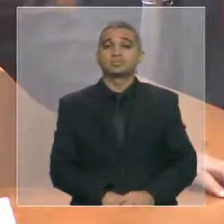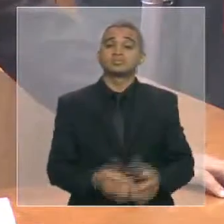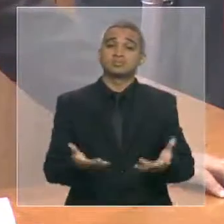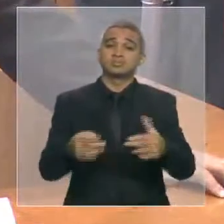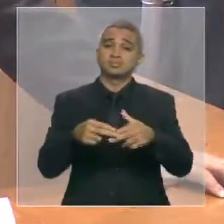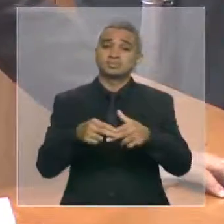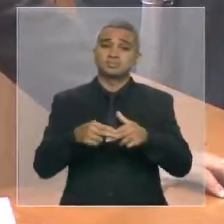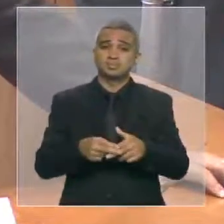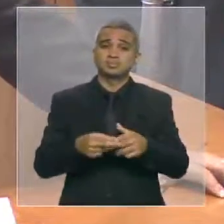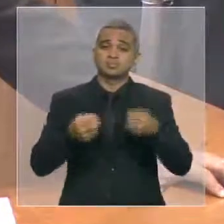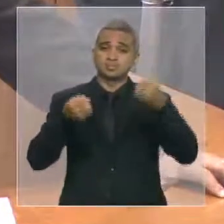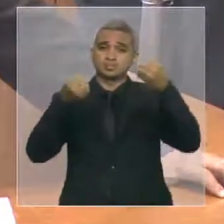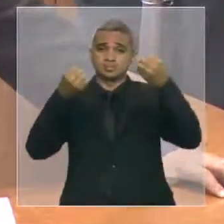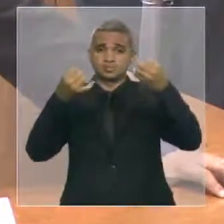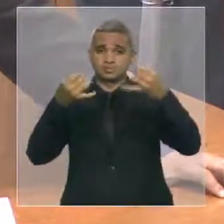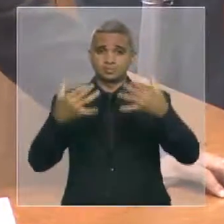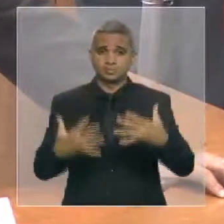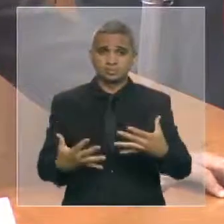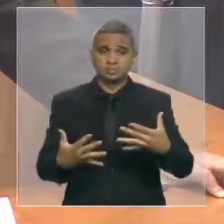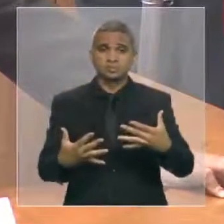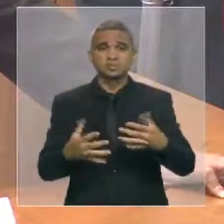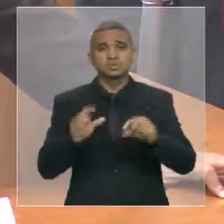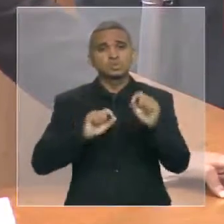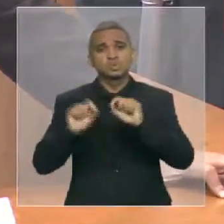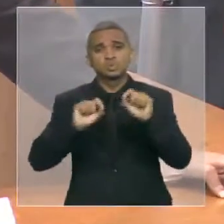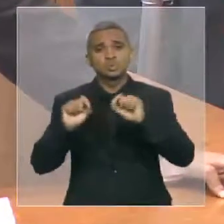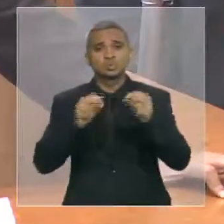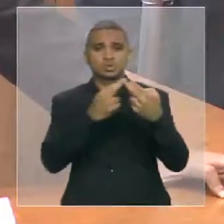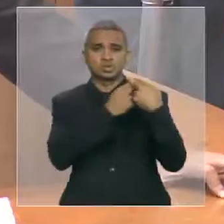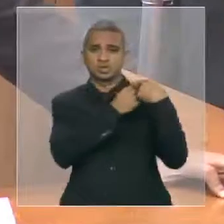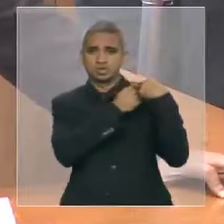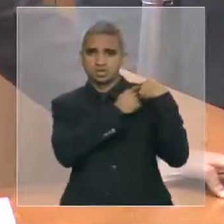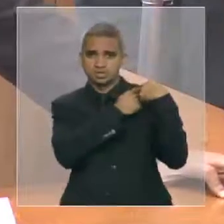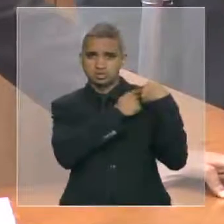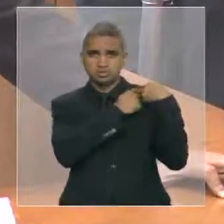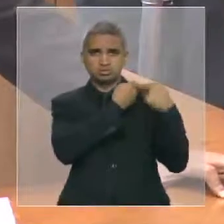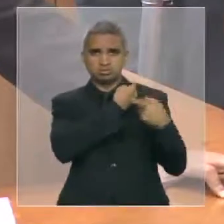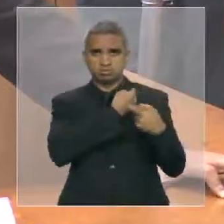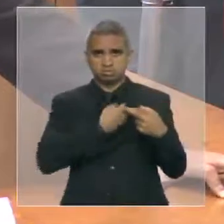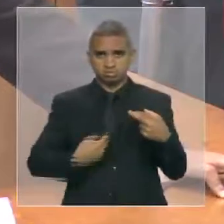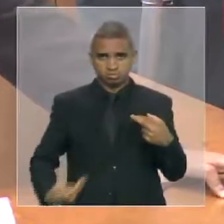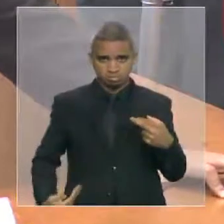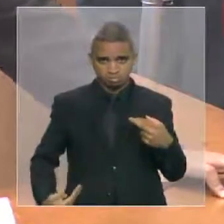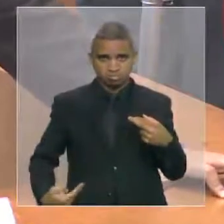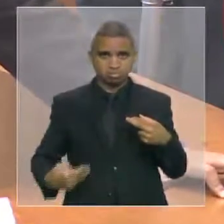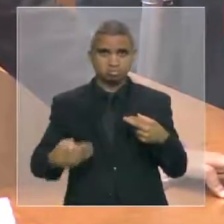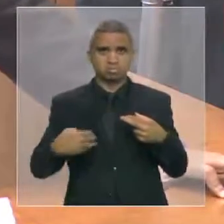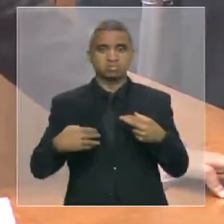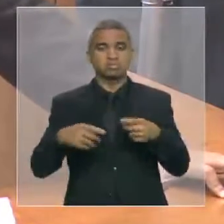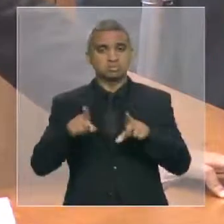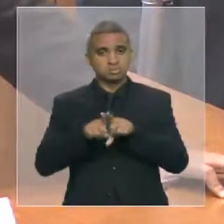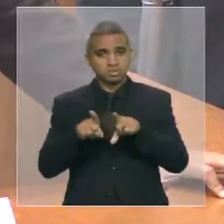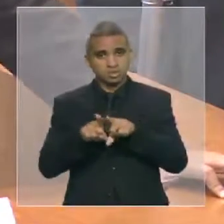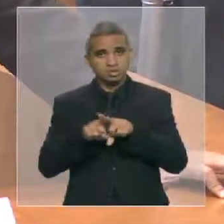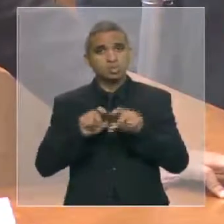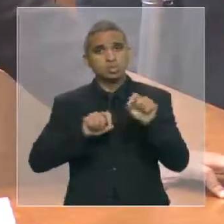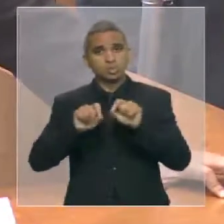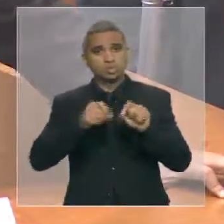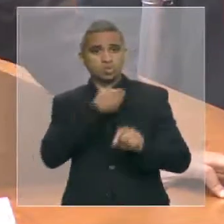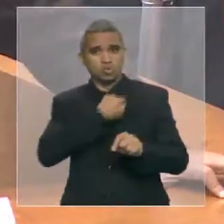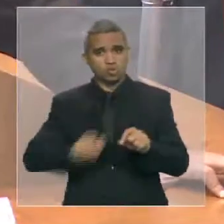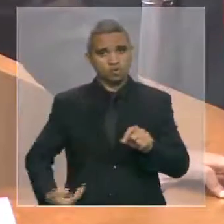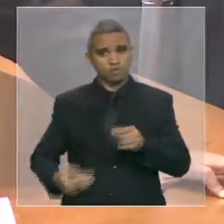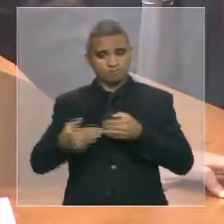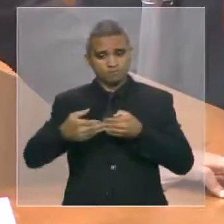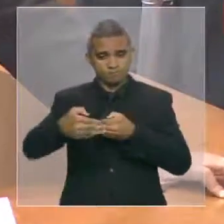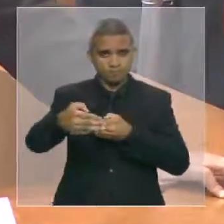avaliando o que é responsabilidade do governo, o que está sendo feito, o que já foi feito e o